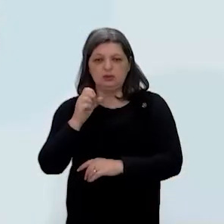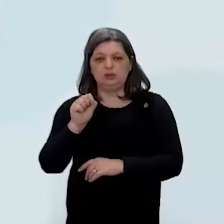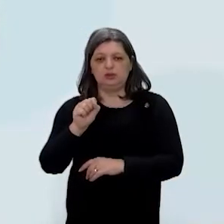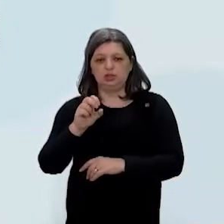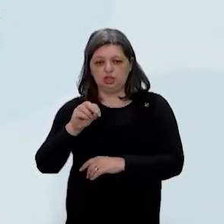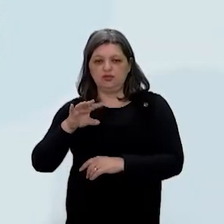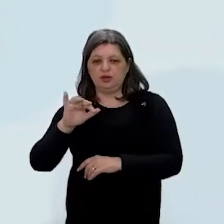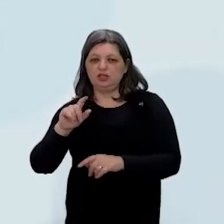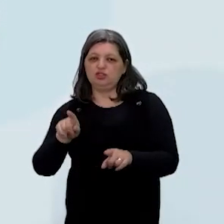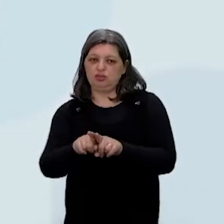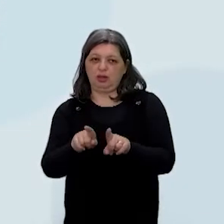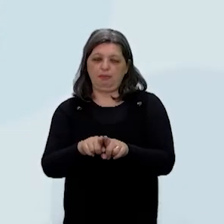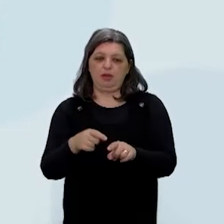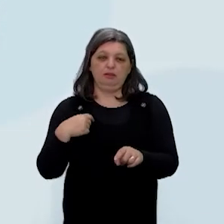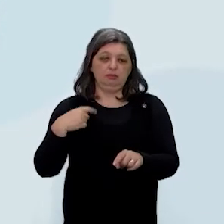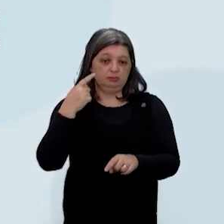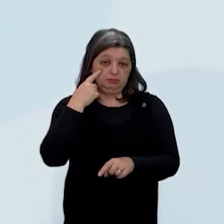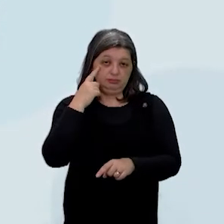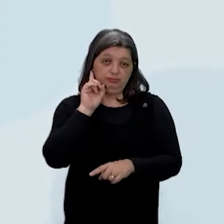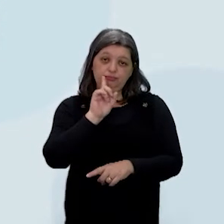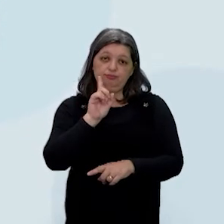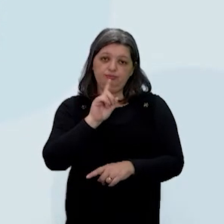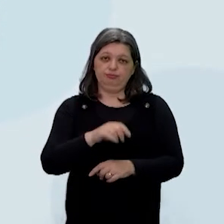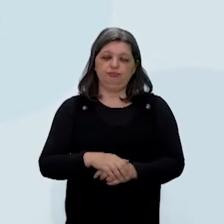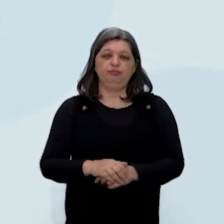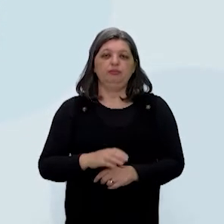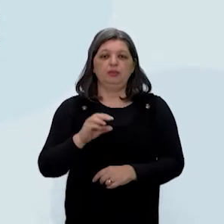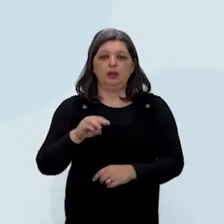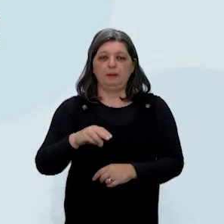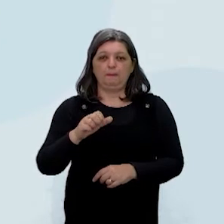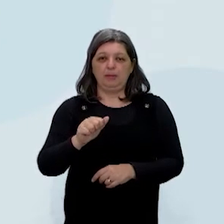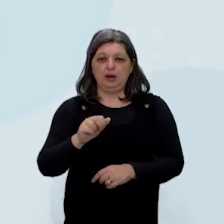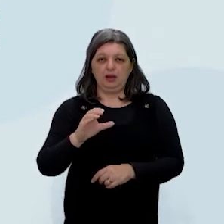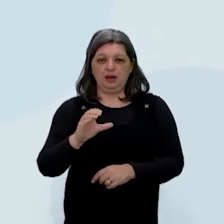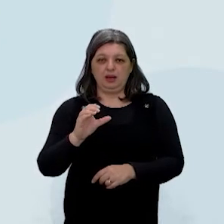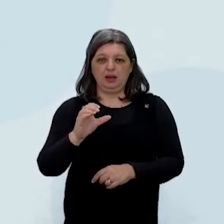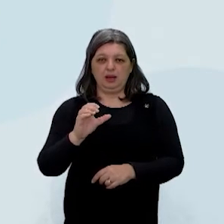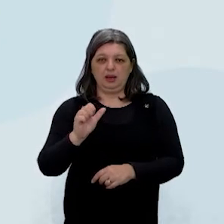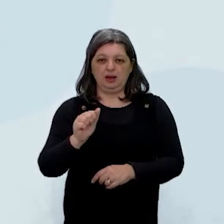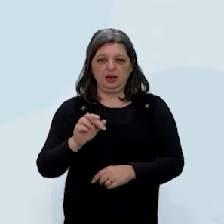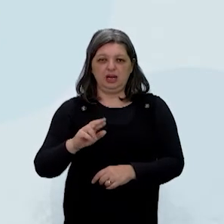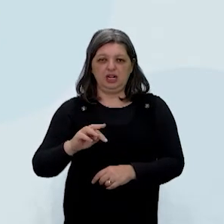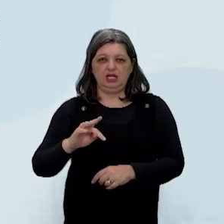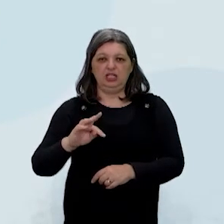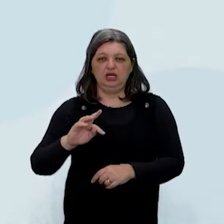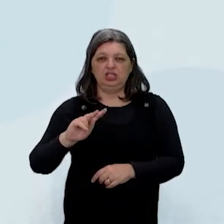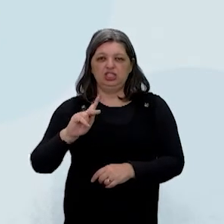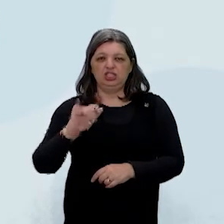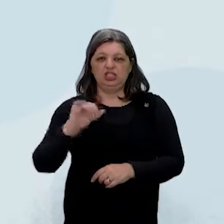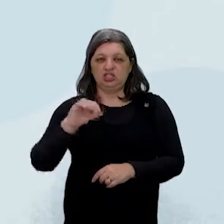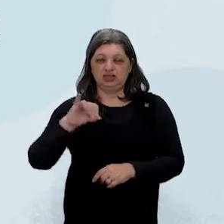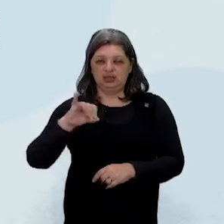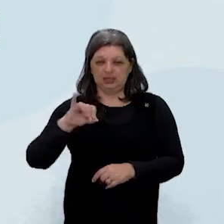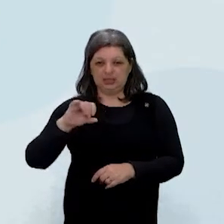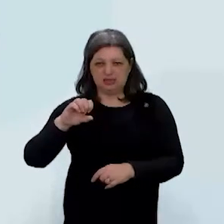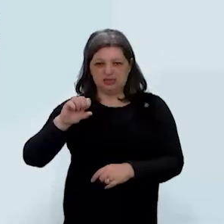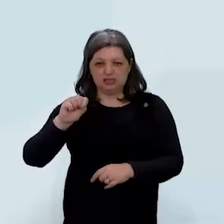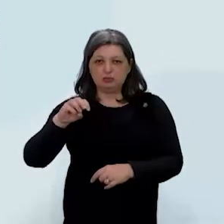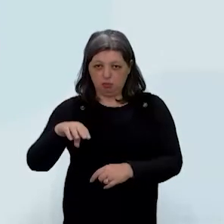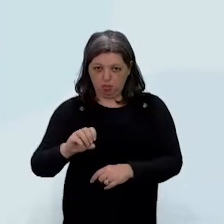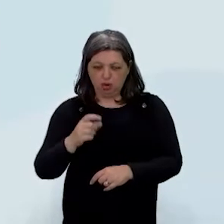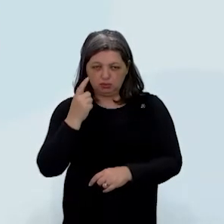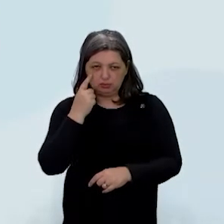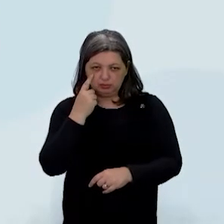no contexto norte-americano com o macartismo, tá? Vamos fazer uma leitura compartilhada agora.